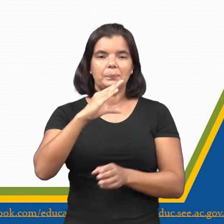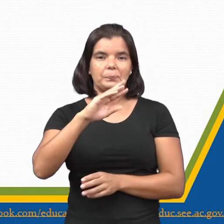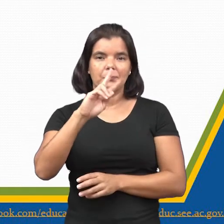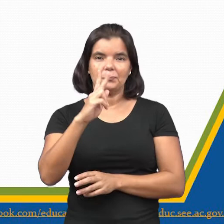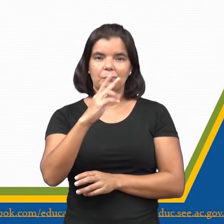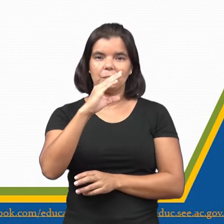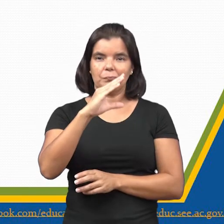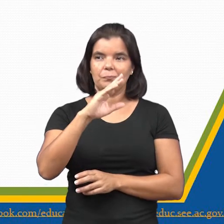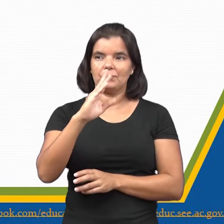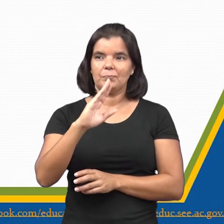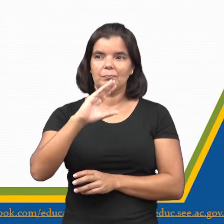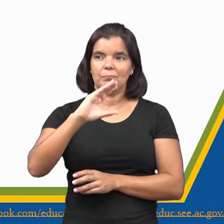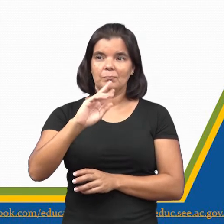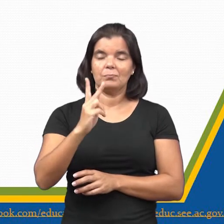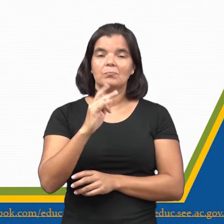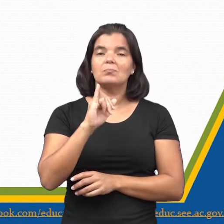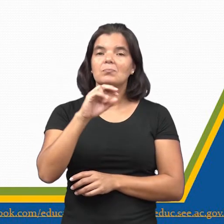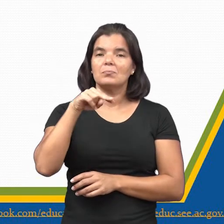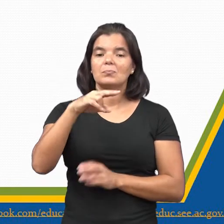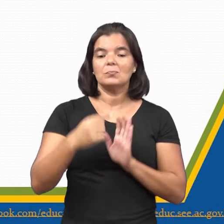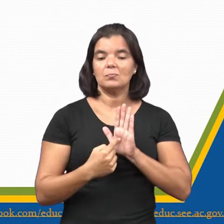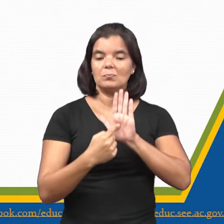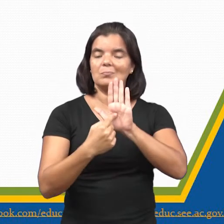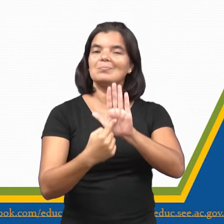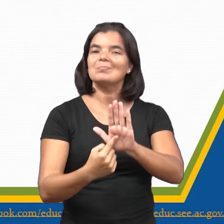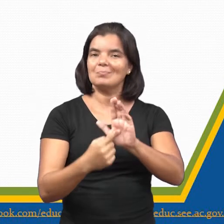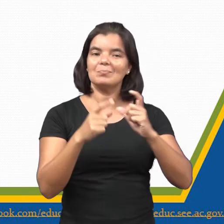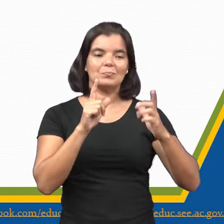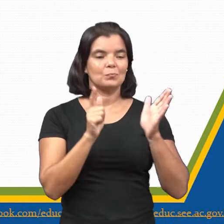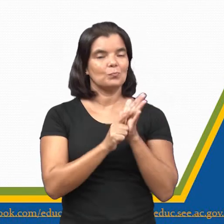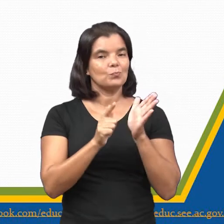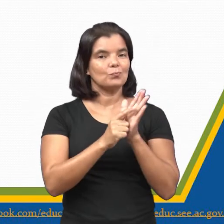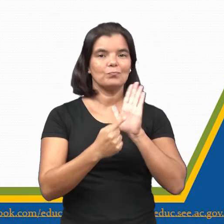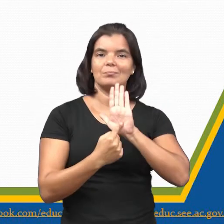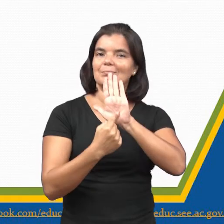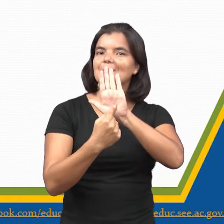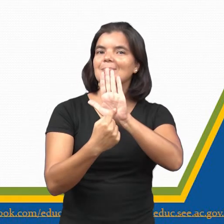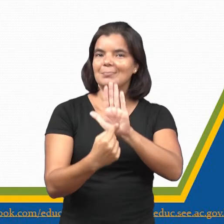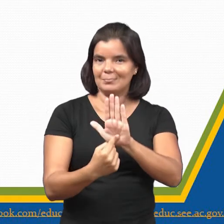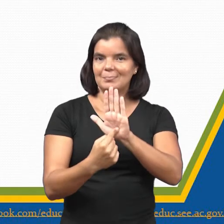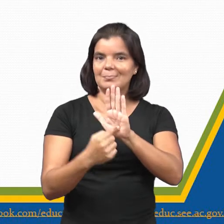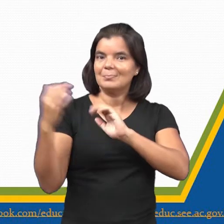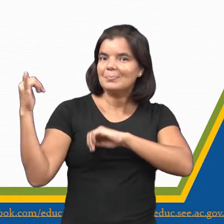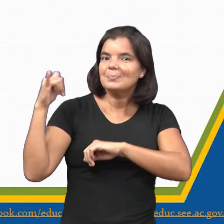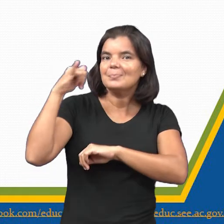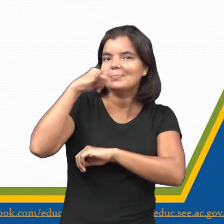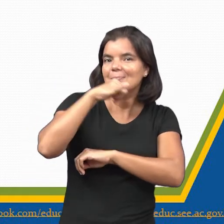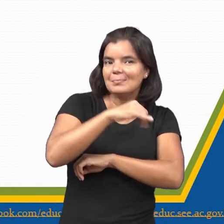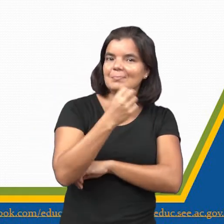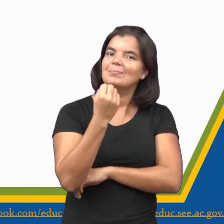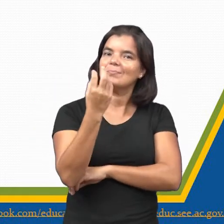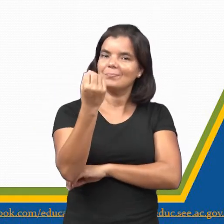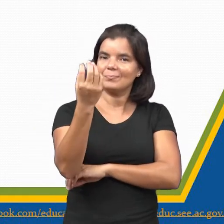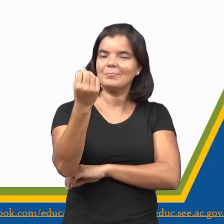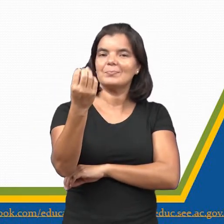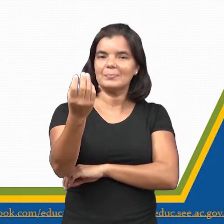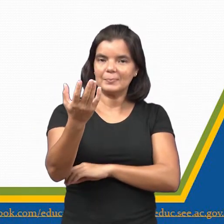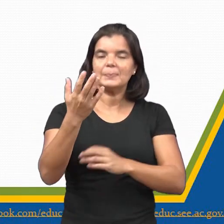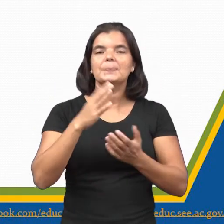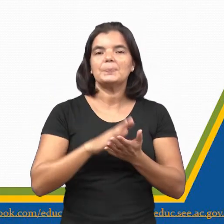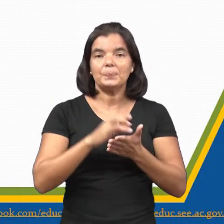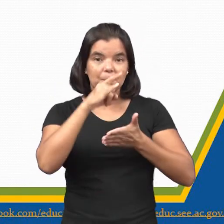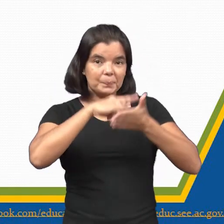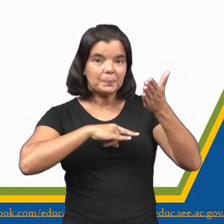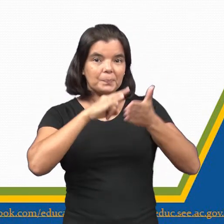fazer quando você se apresenta para fazer uma viagem, quando você se apresenta para poder fazer apresentar